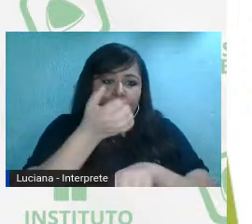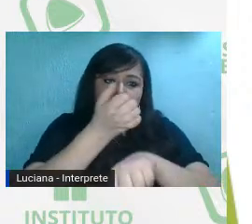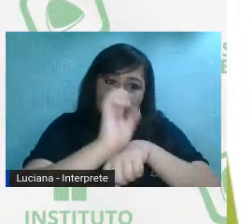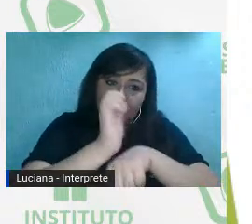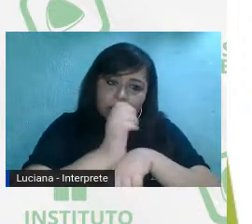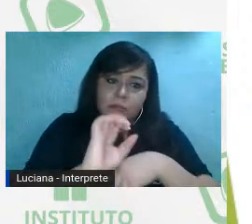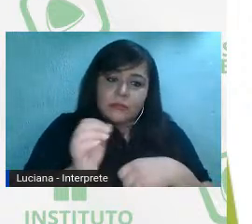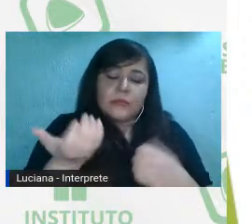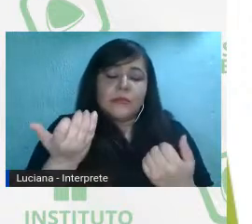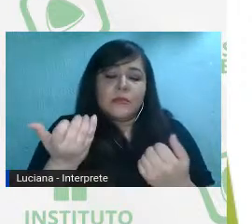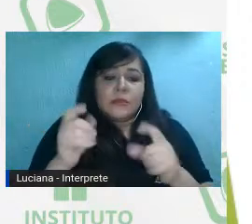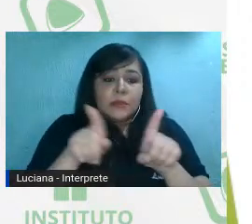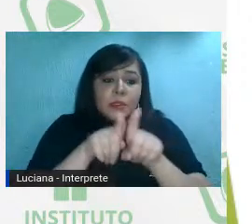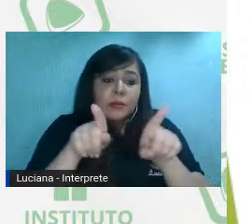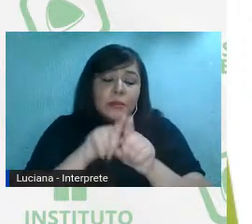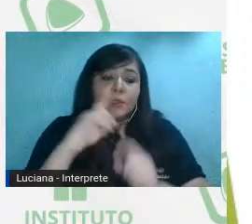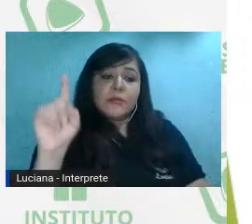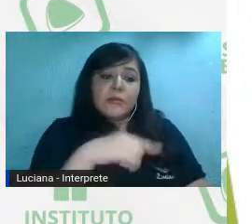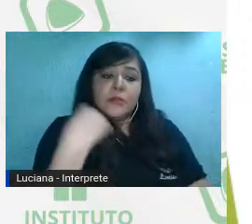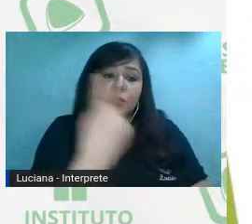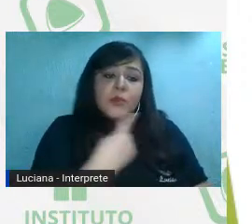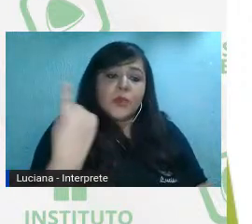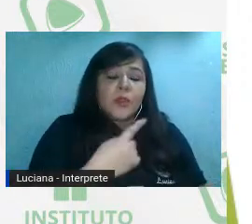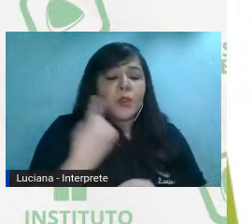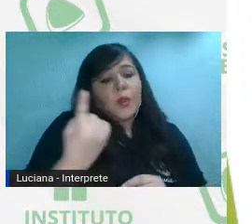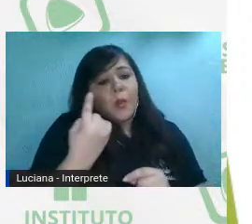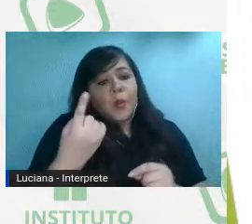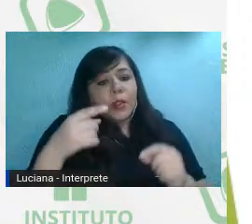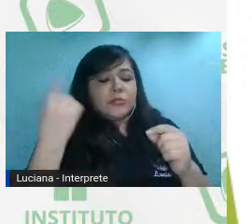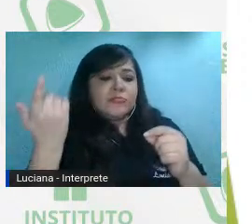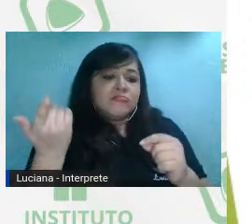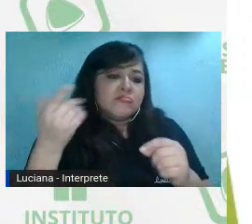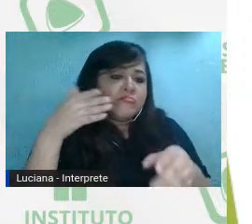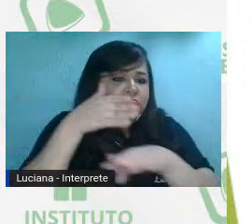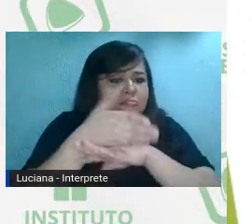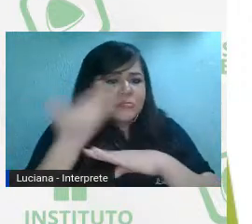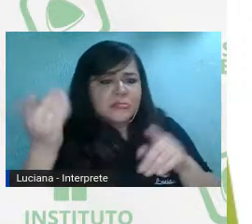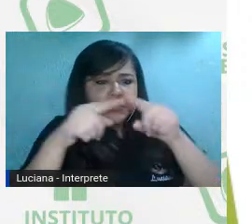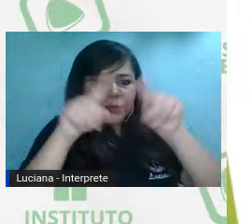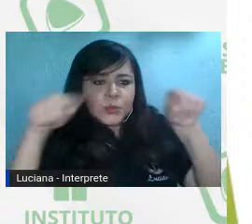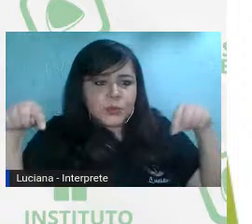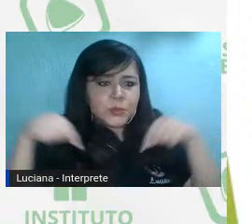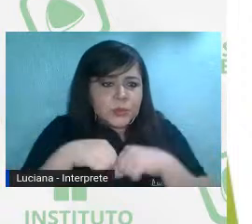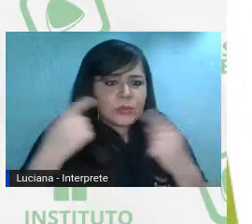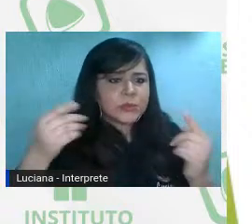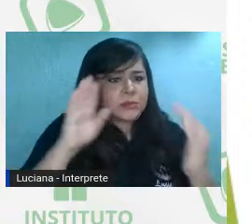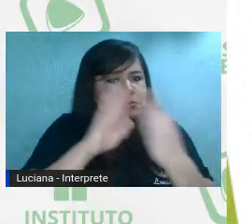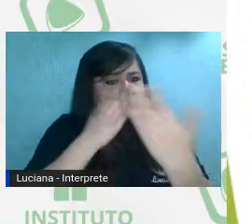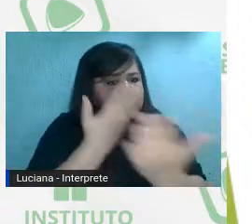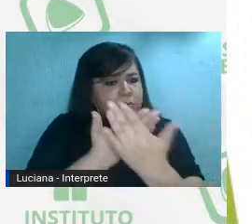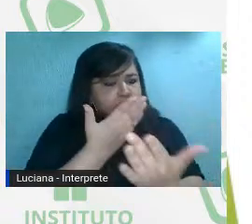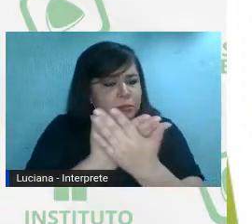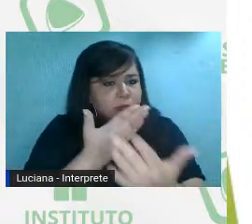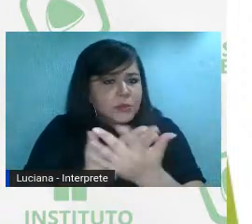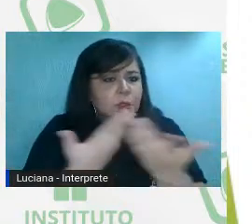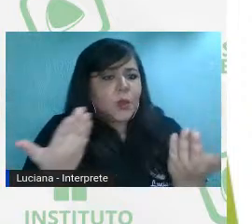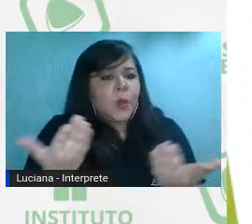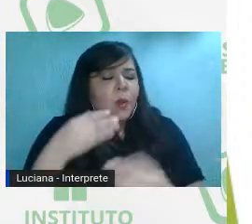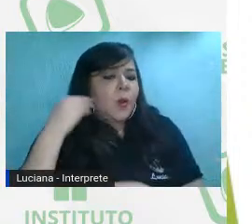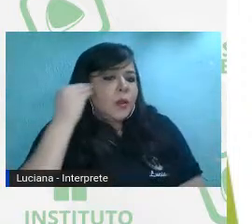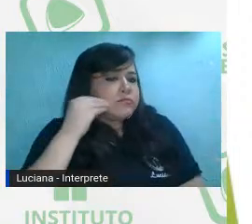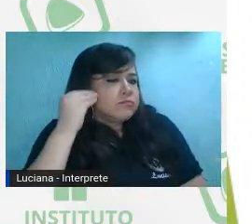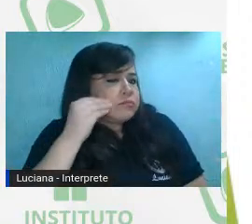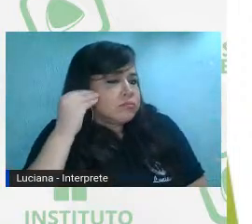escola apenas o local de estudante e a experimentar um pouco do local de professor. Proporciona oportunidades de criação